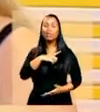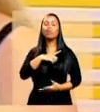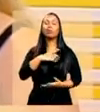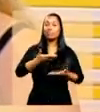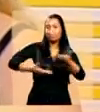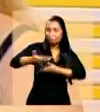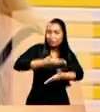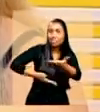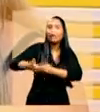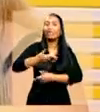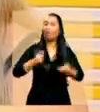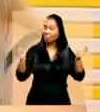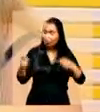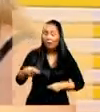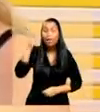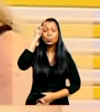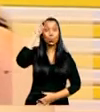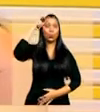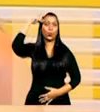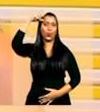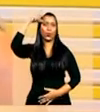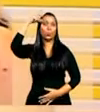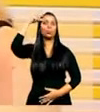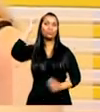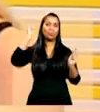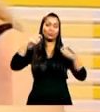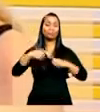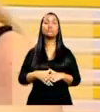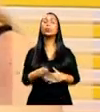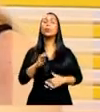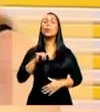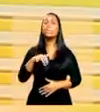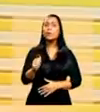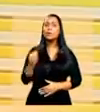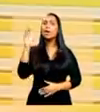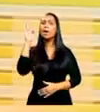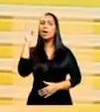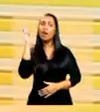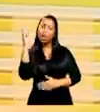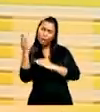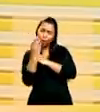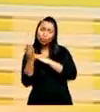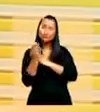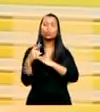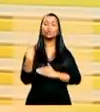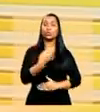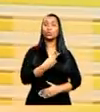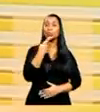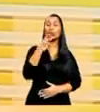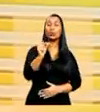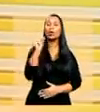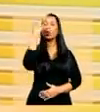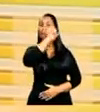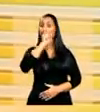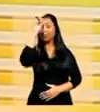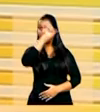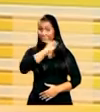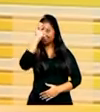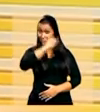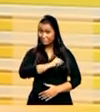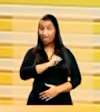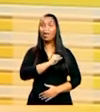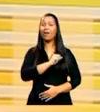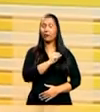essa troca e é assim que se dá esse conhecimento. Bia, isso ajuda também no que a gente chama do